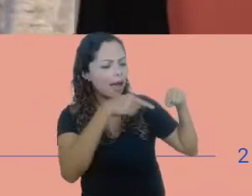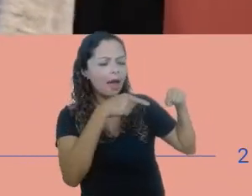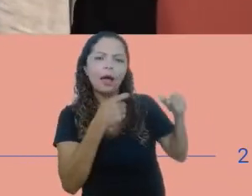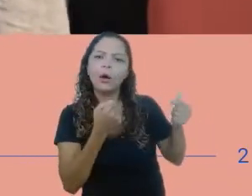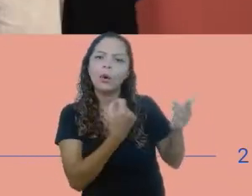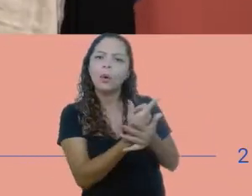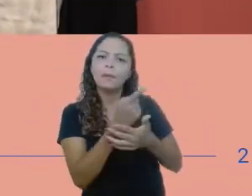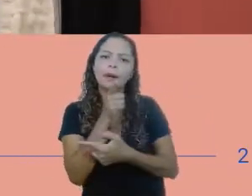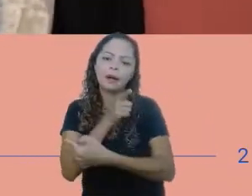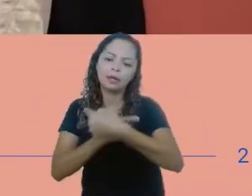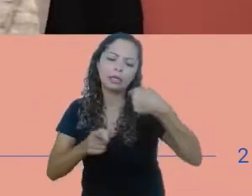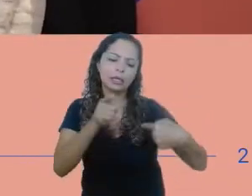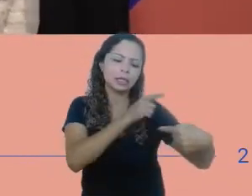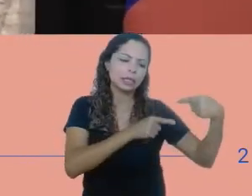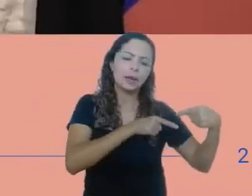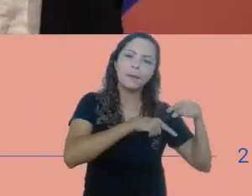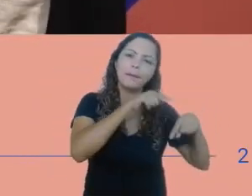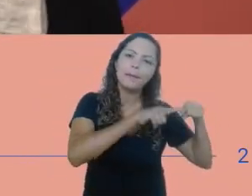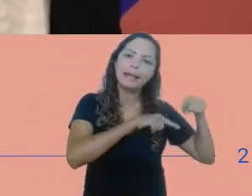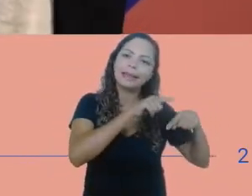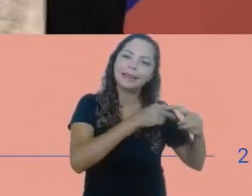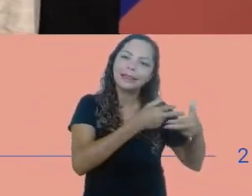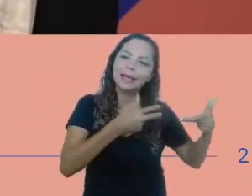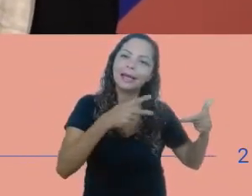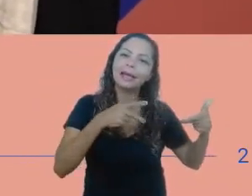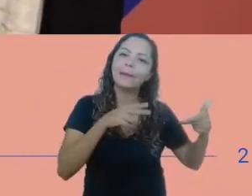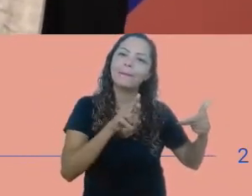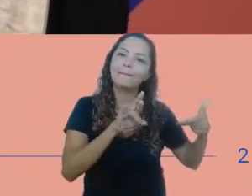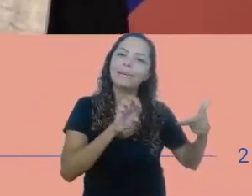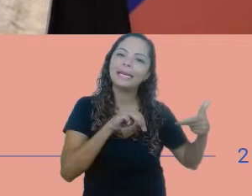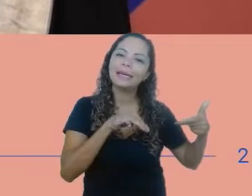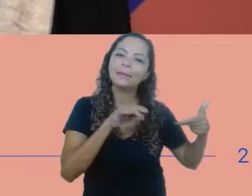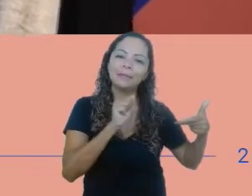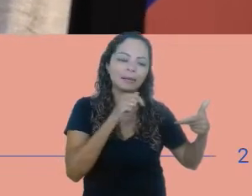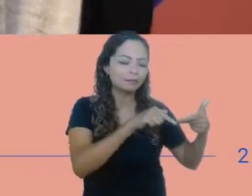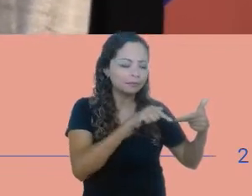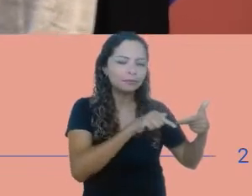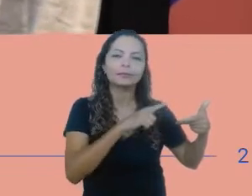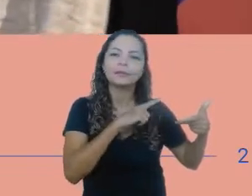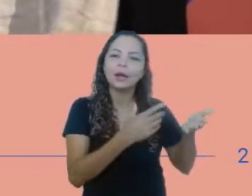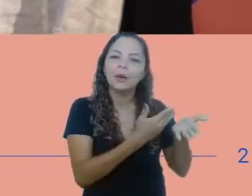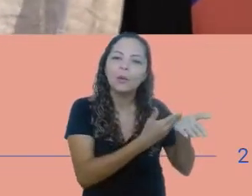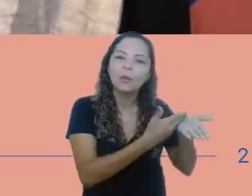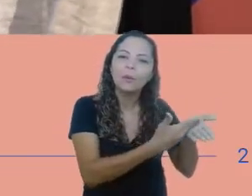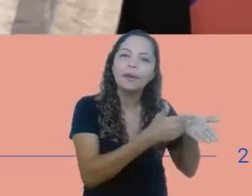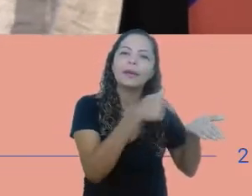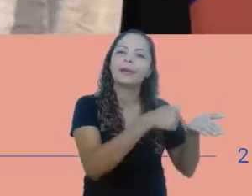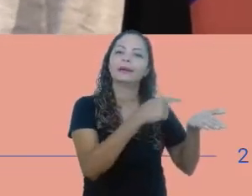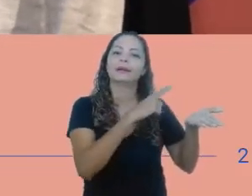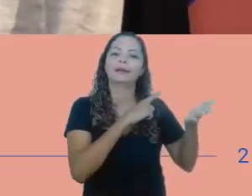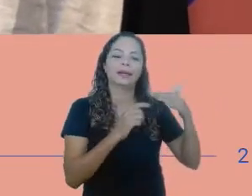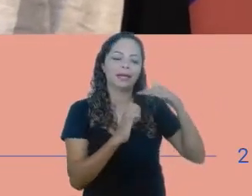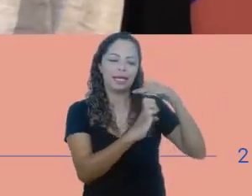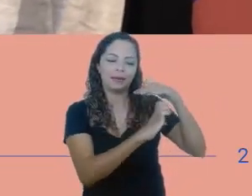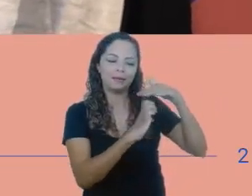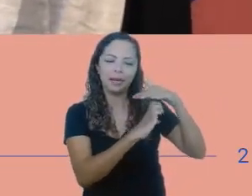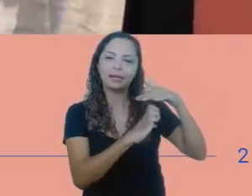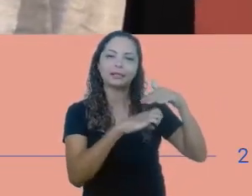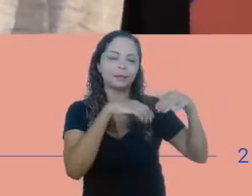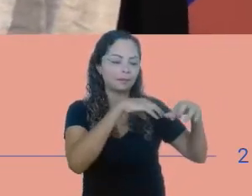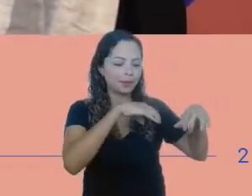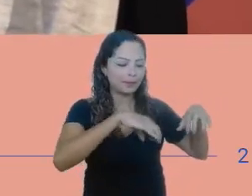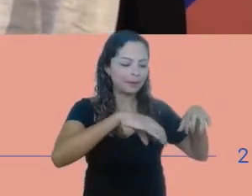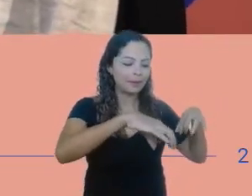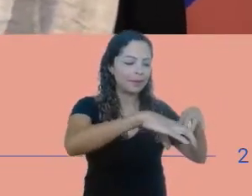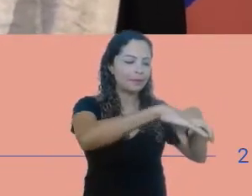então a cadeia vai ser integral e vai chegar lá no início da cadeia das cooperativas daquelas daquelas daqueles